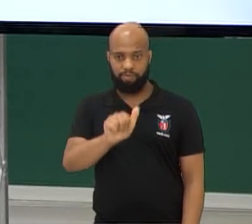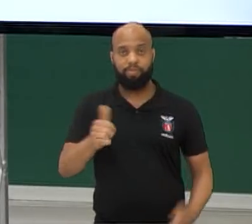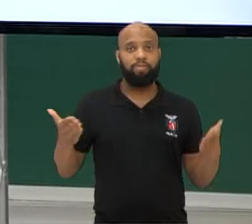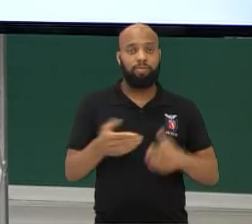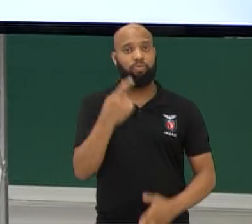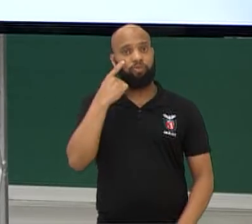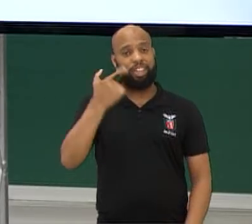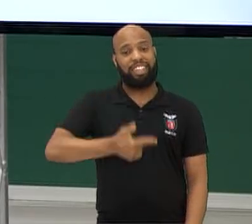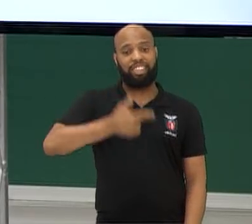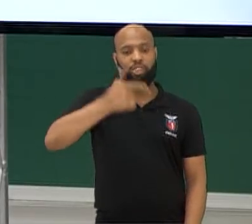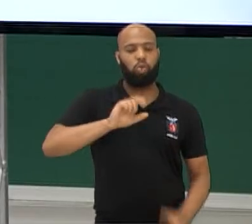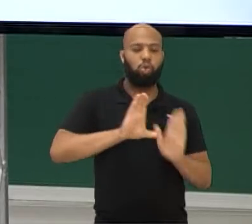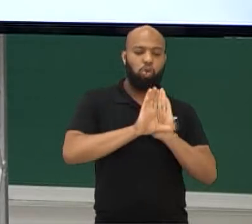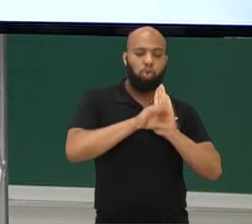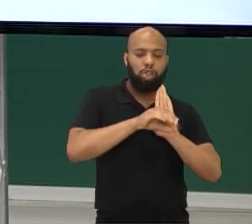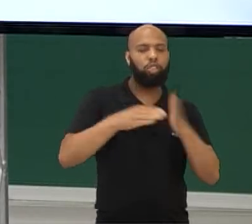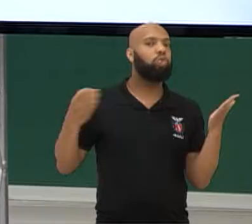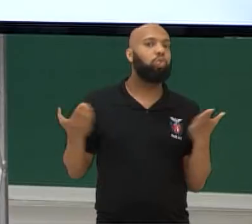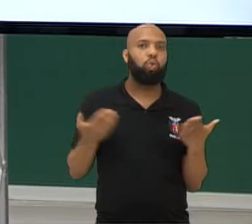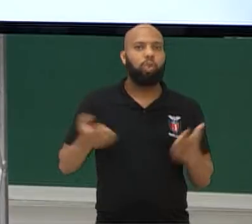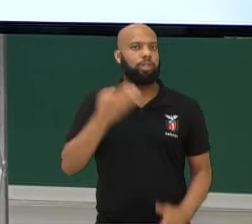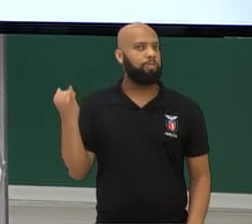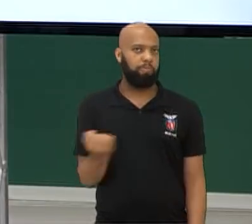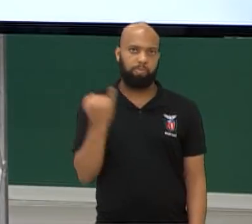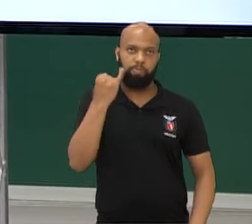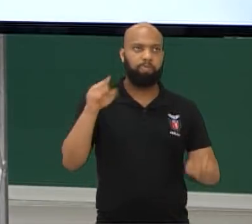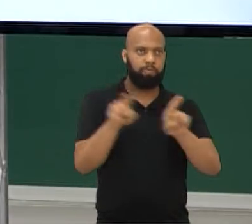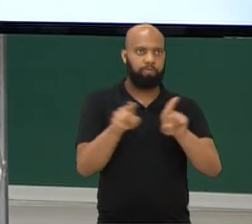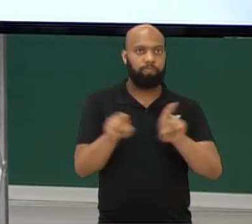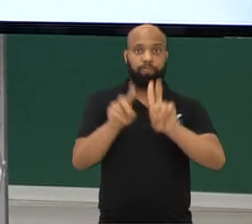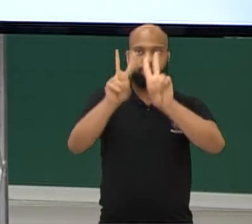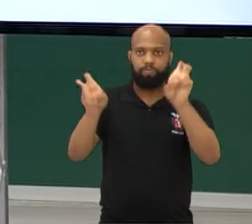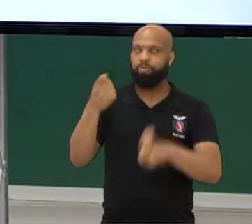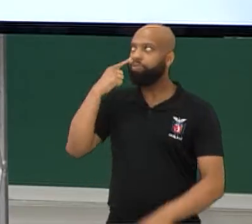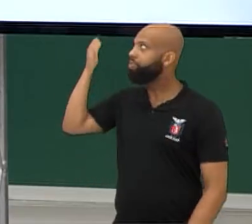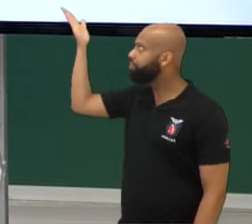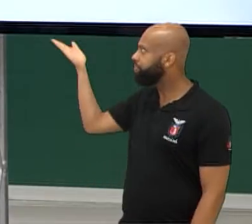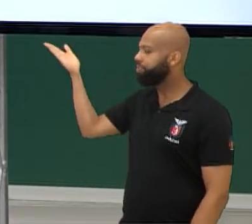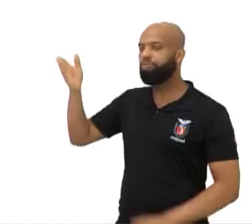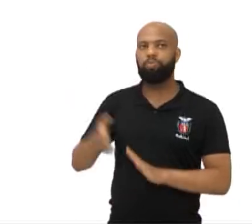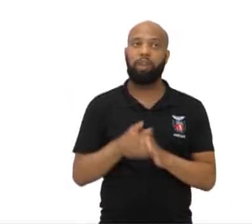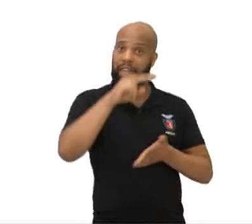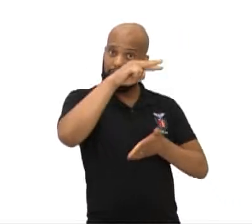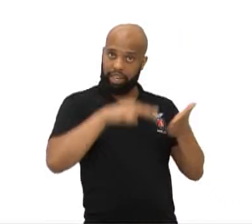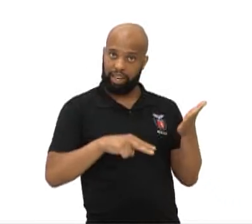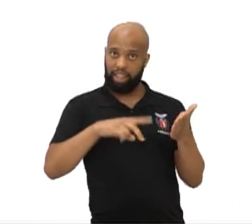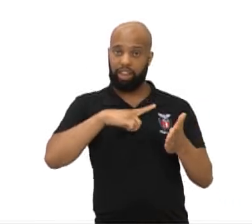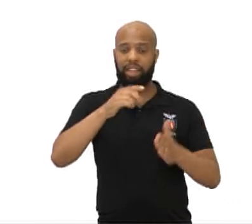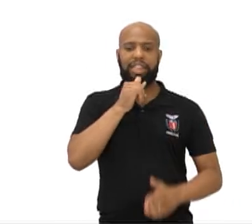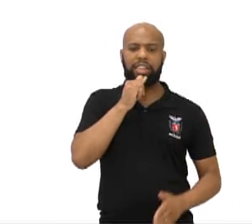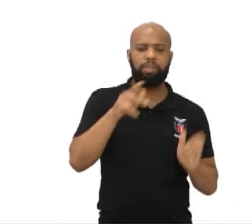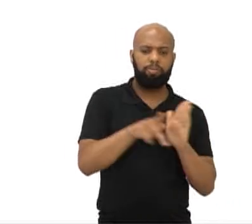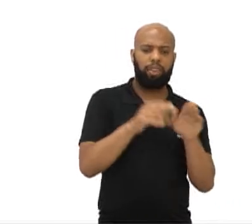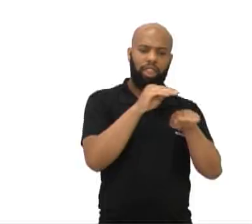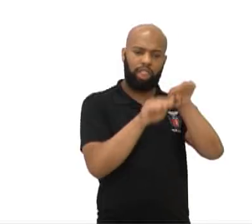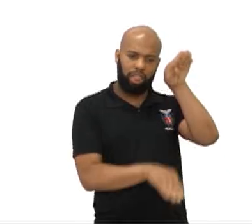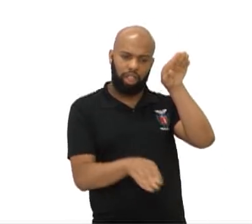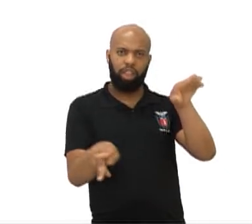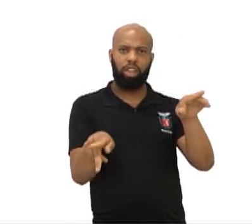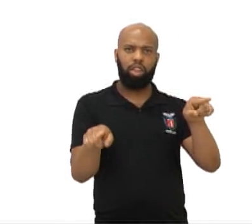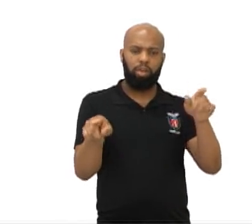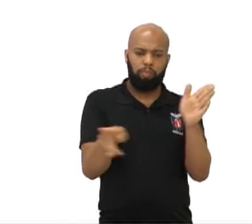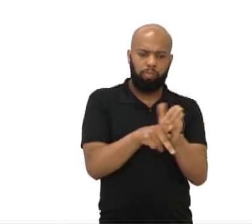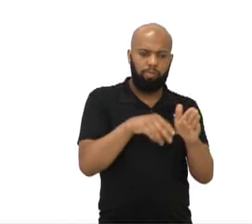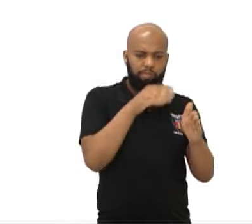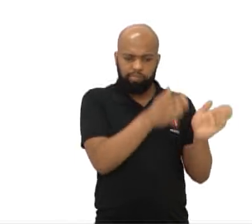vamos para o segundo conceito da aula, que é muito importante, chamado mais-valia. Vamos ler. Um exemplo de desigualdade da produção